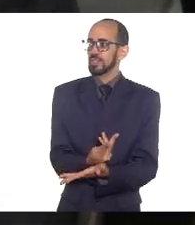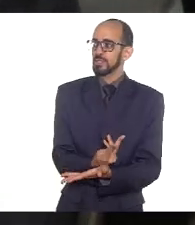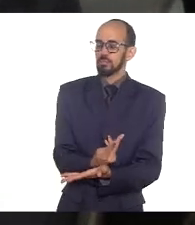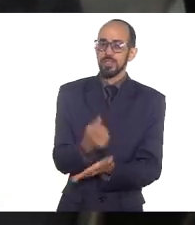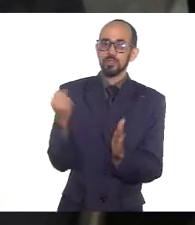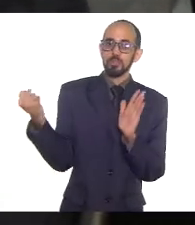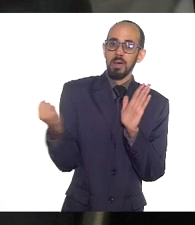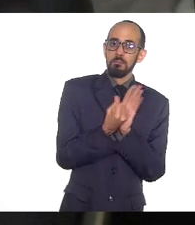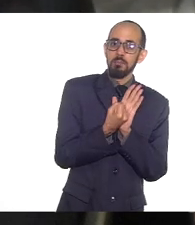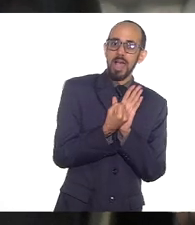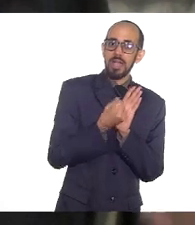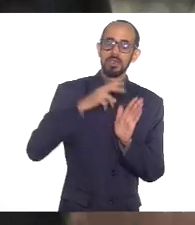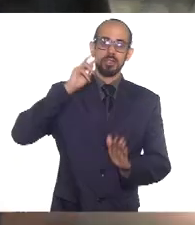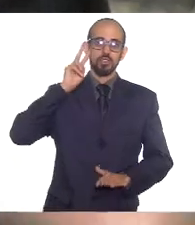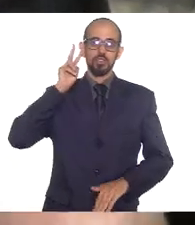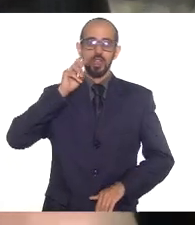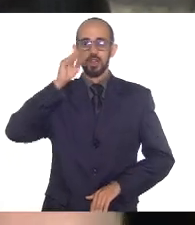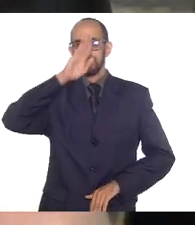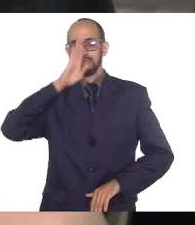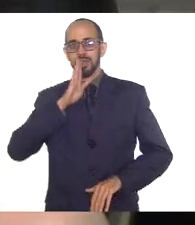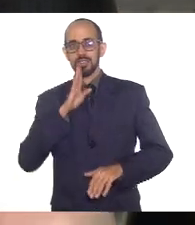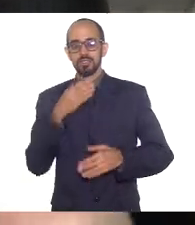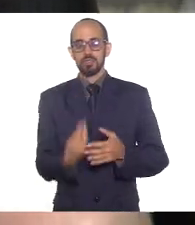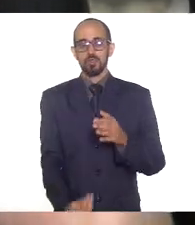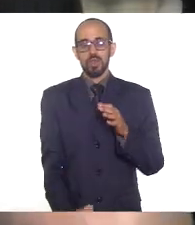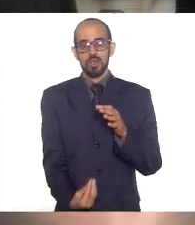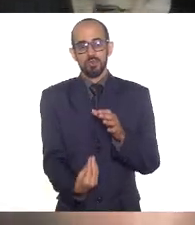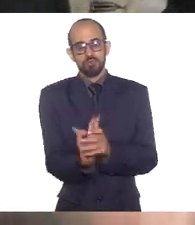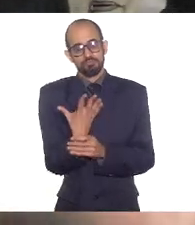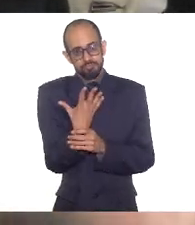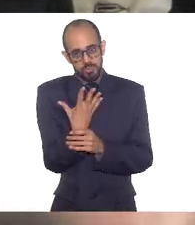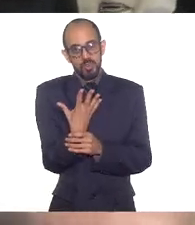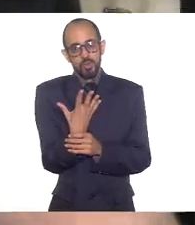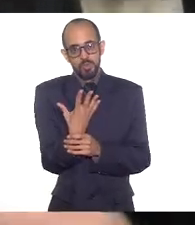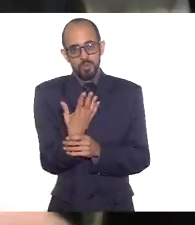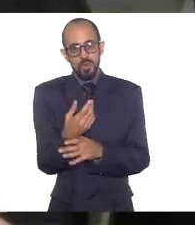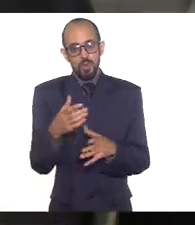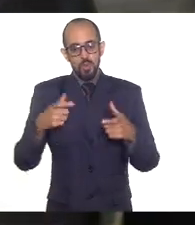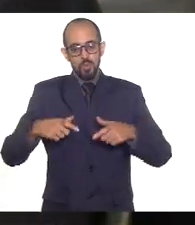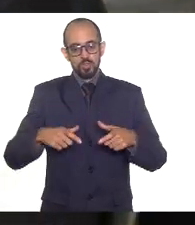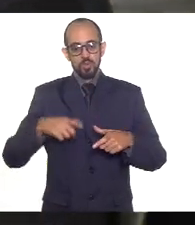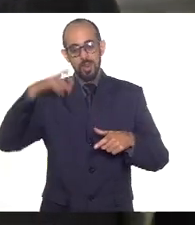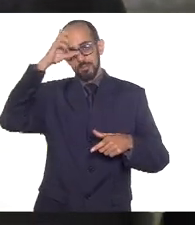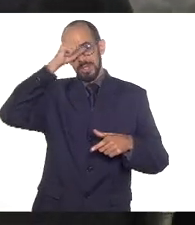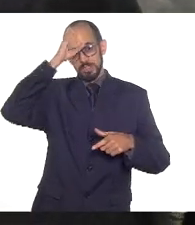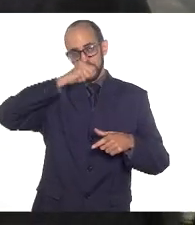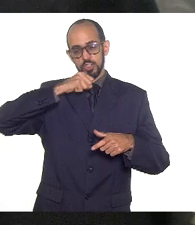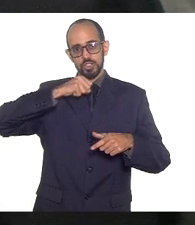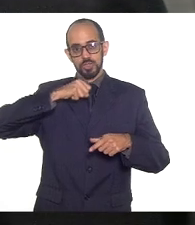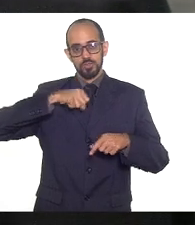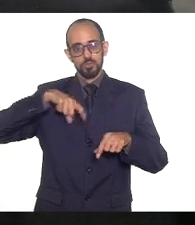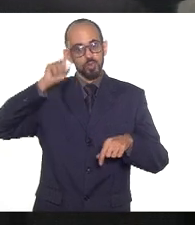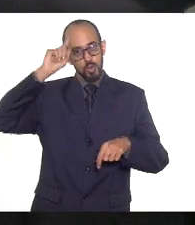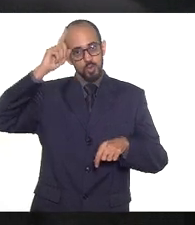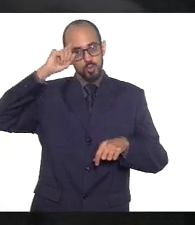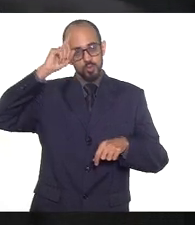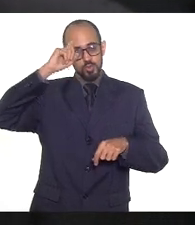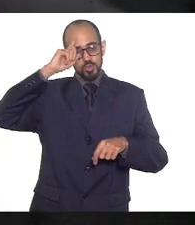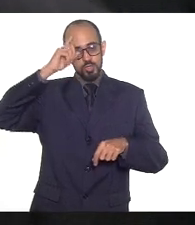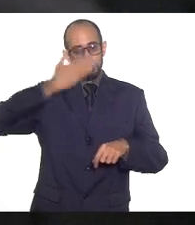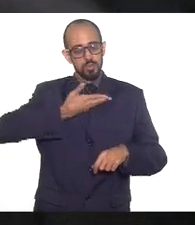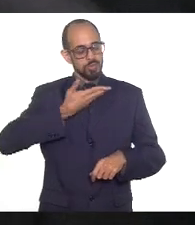marcantes da história brasileira foram produzidos onde eu aprendi e aprendo todo dia com os meus colegas